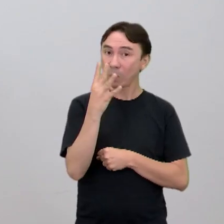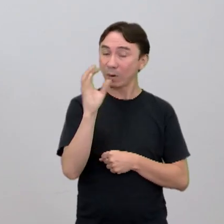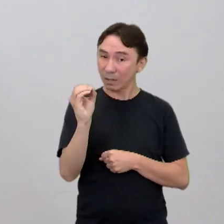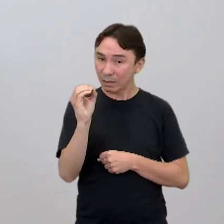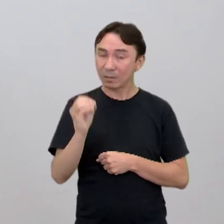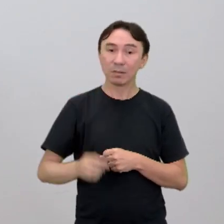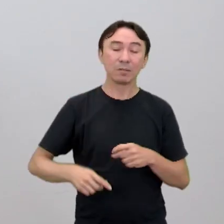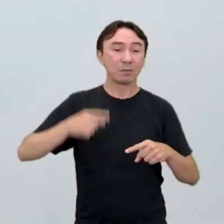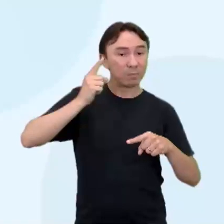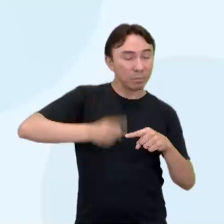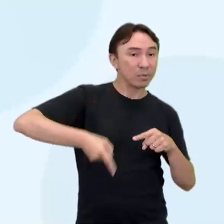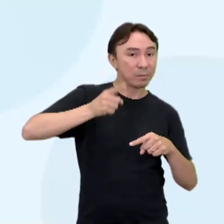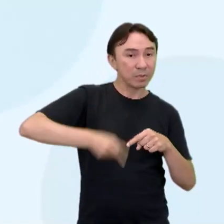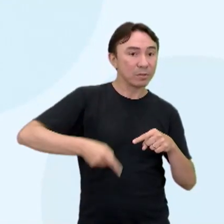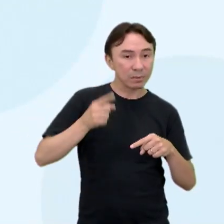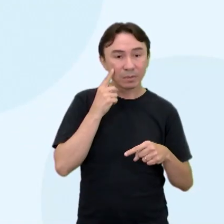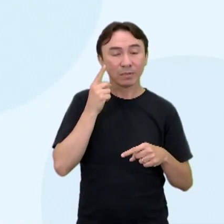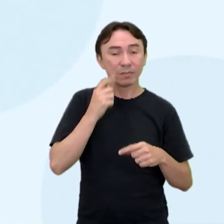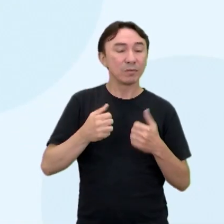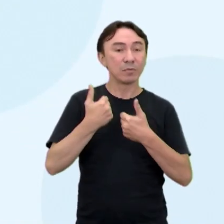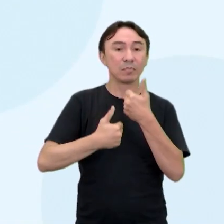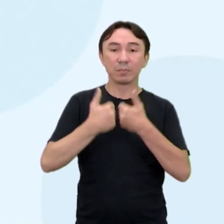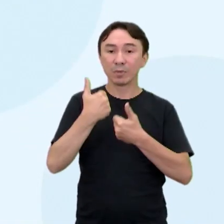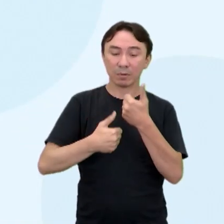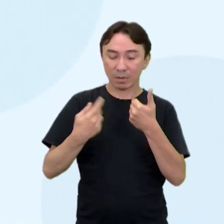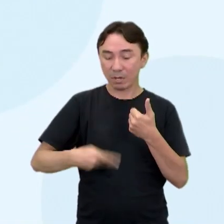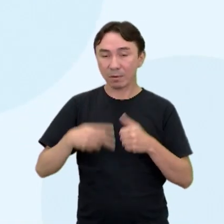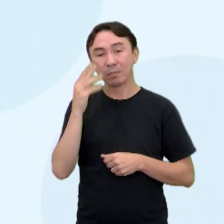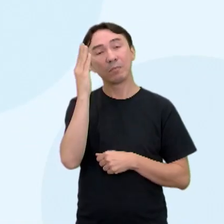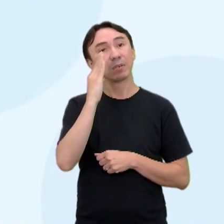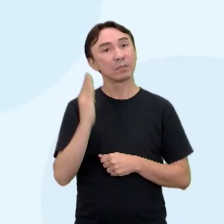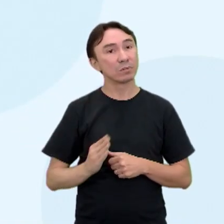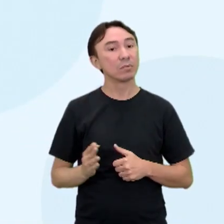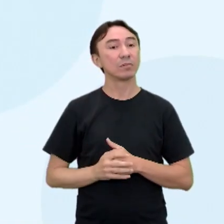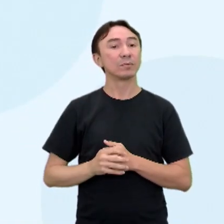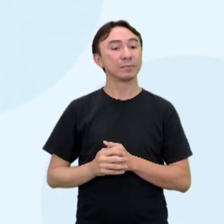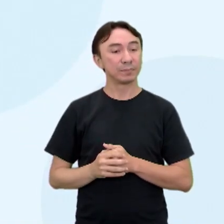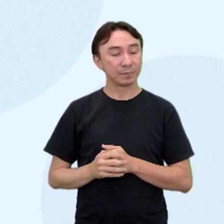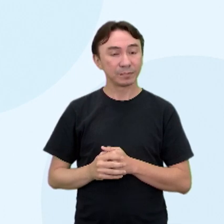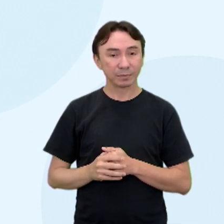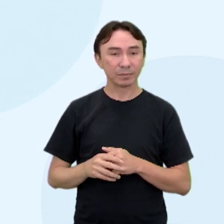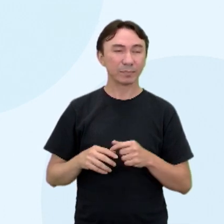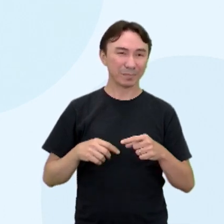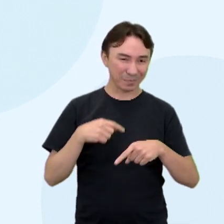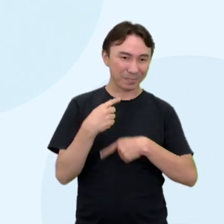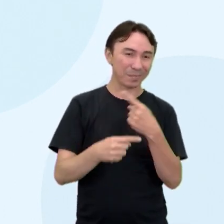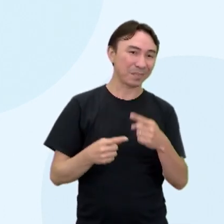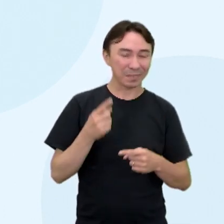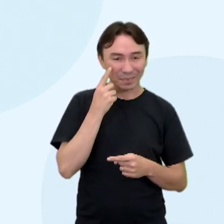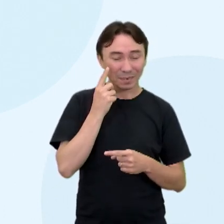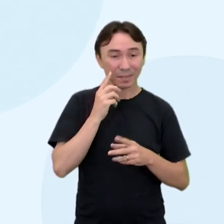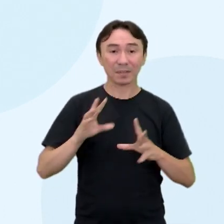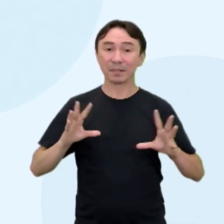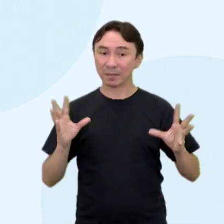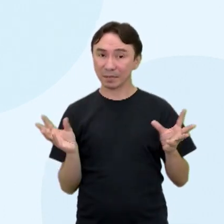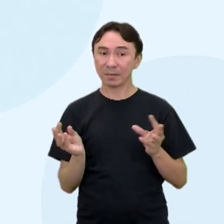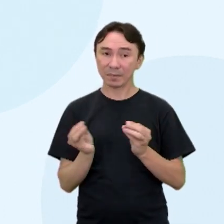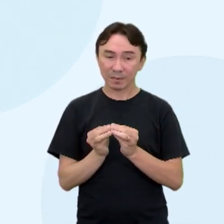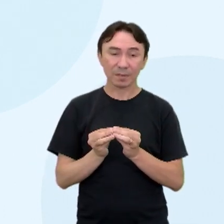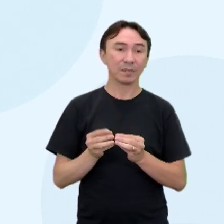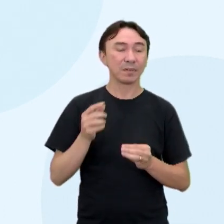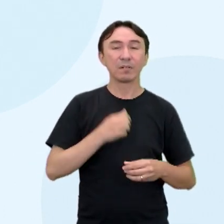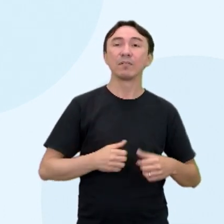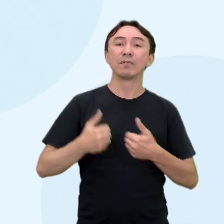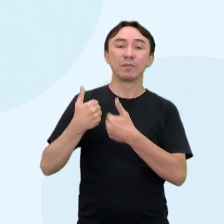de jogar futebol no Brasil. E aí, o resuminho, né? Futebol e outros esportes que exigiam